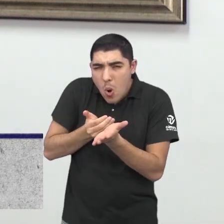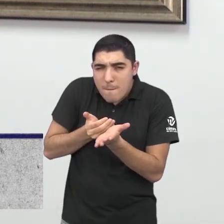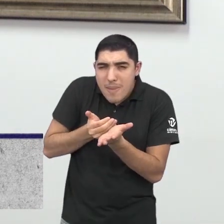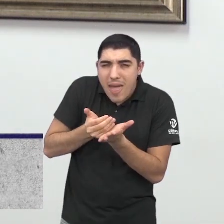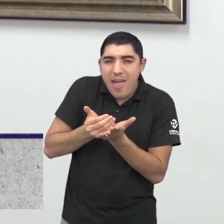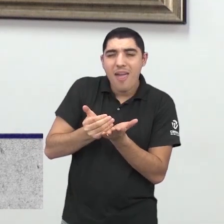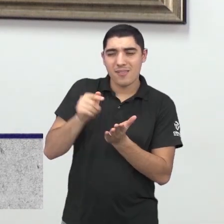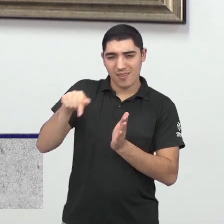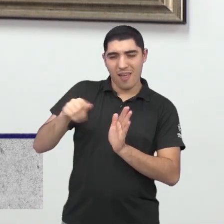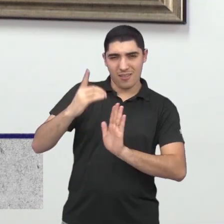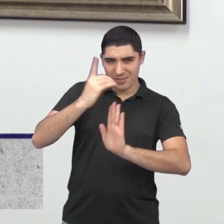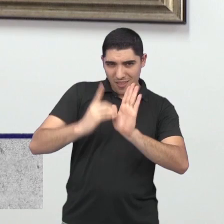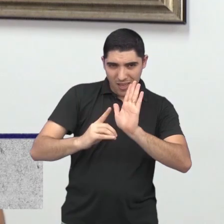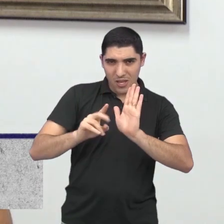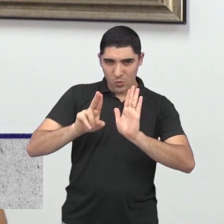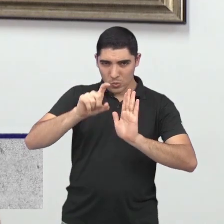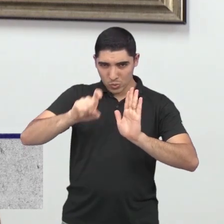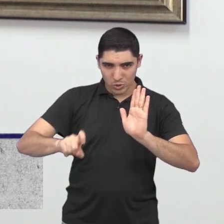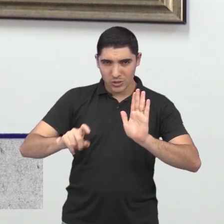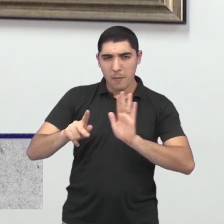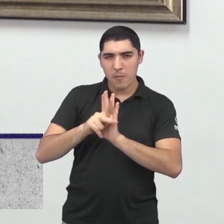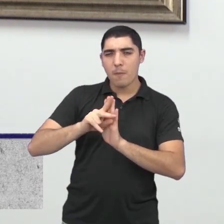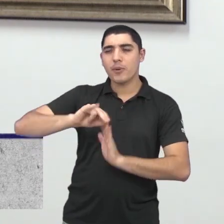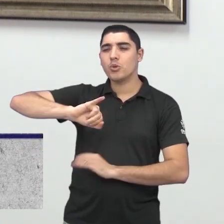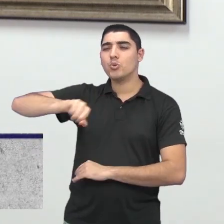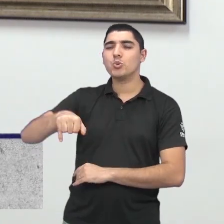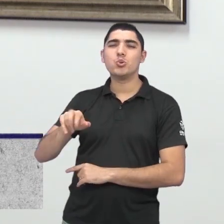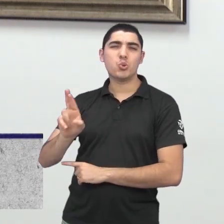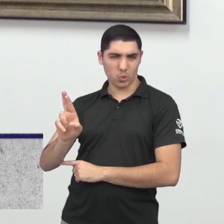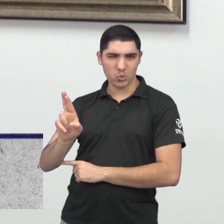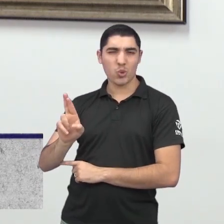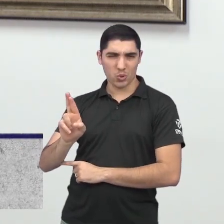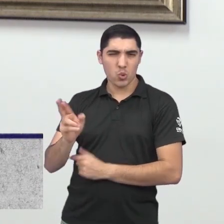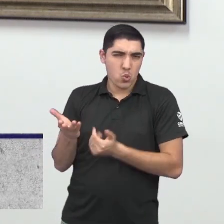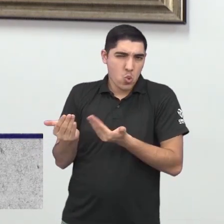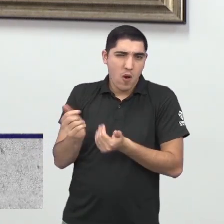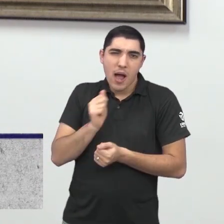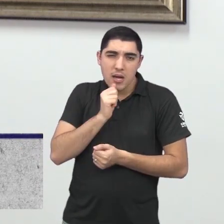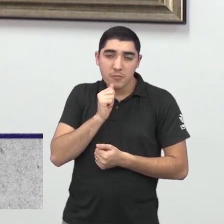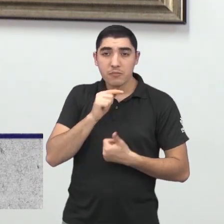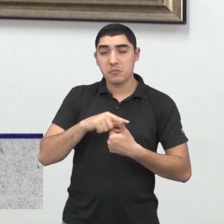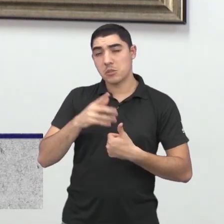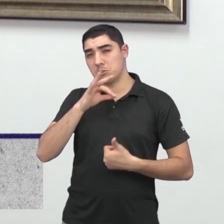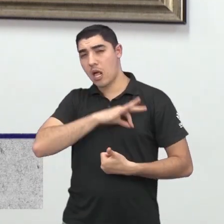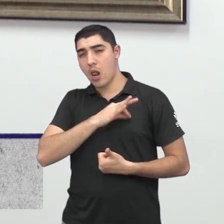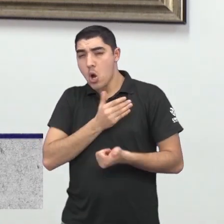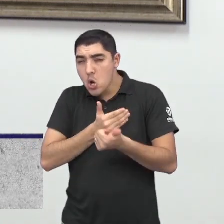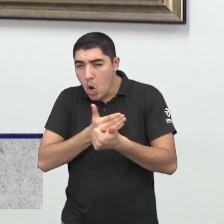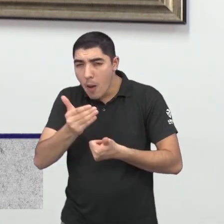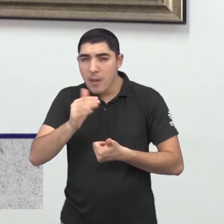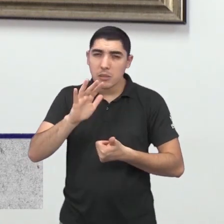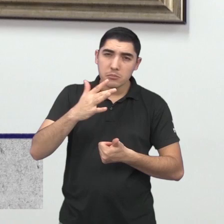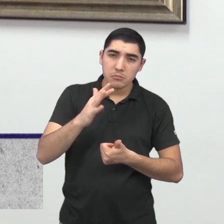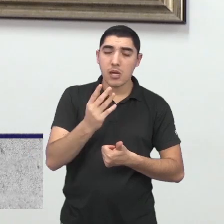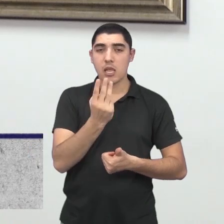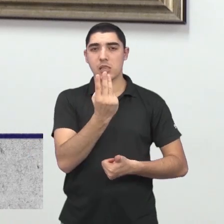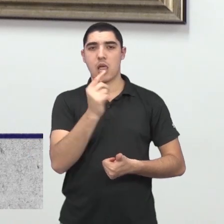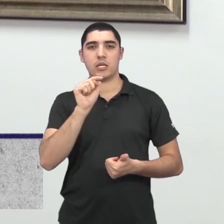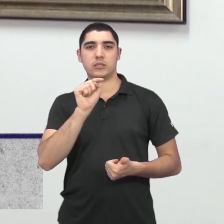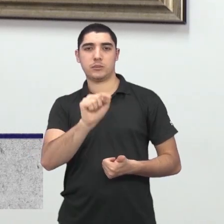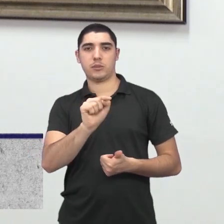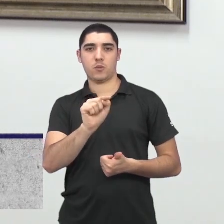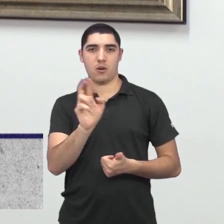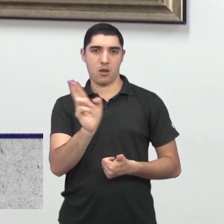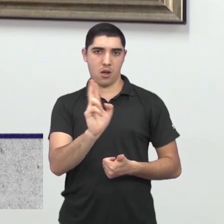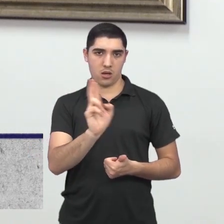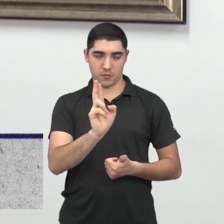base inicial para quem tá na categoria júnior, olha só, inicia em torno a partir